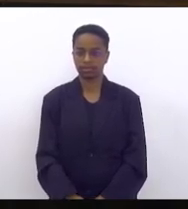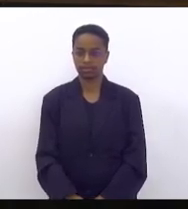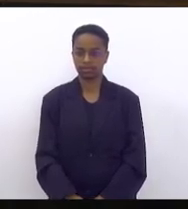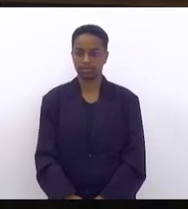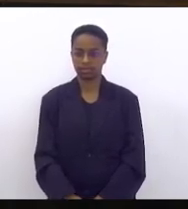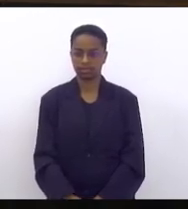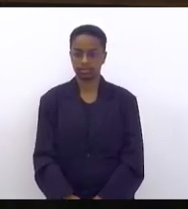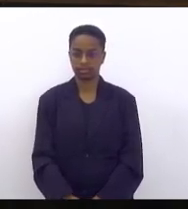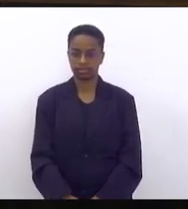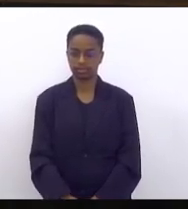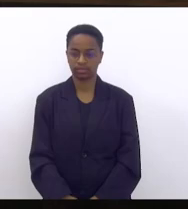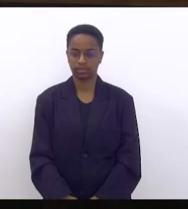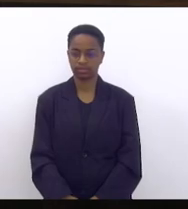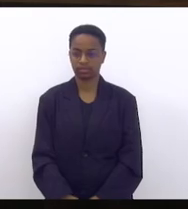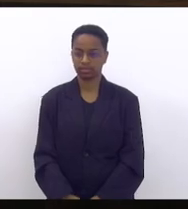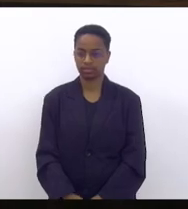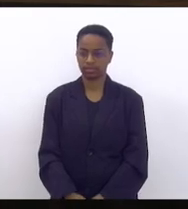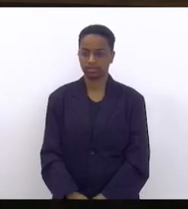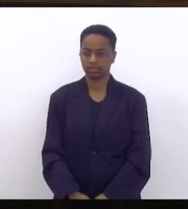Cadê é onda azul de pé aí, ó. Cadê os cartazes? É.